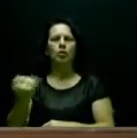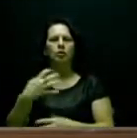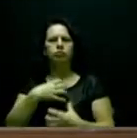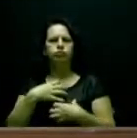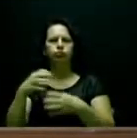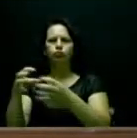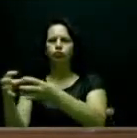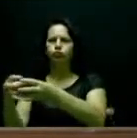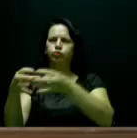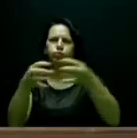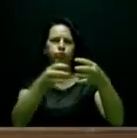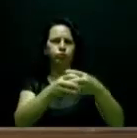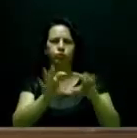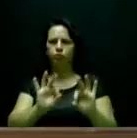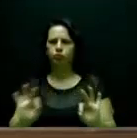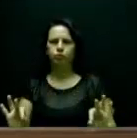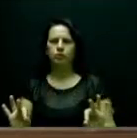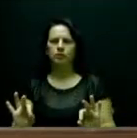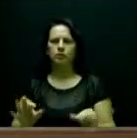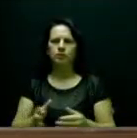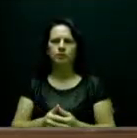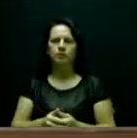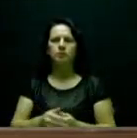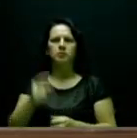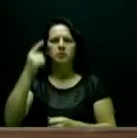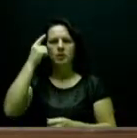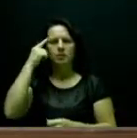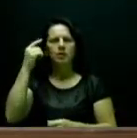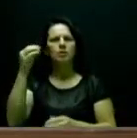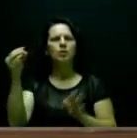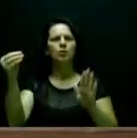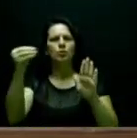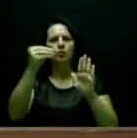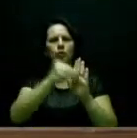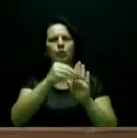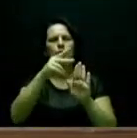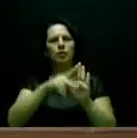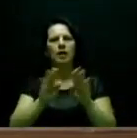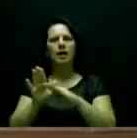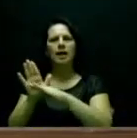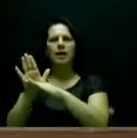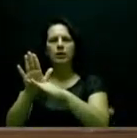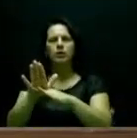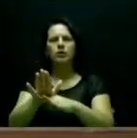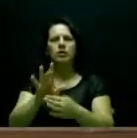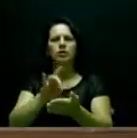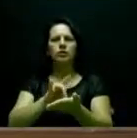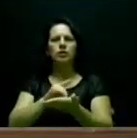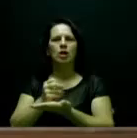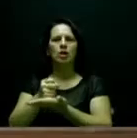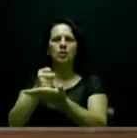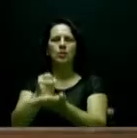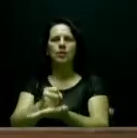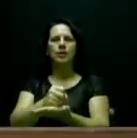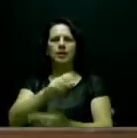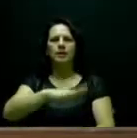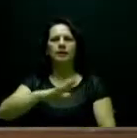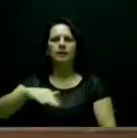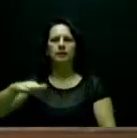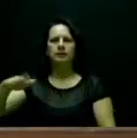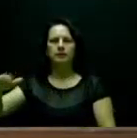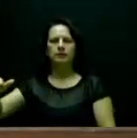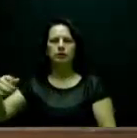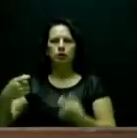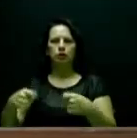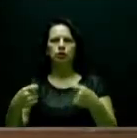ou oposição, não importa de onde vem o projeto. O pensamento é que tem que ser de favorecer e apoiar as nossas crianças